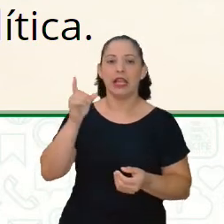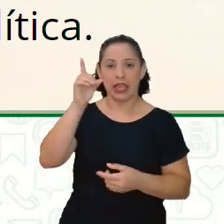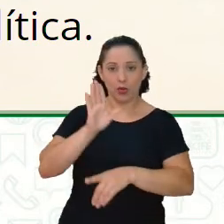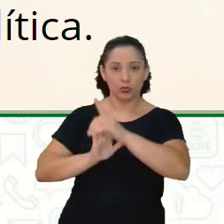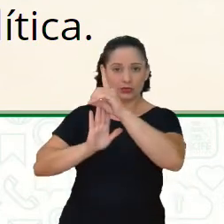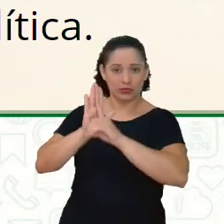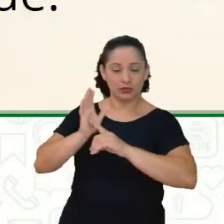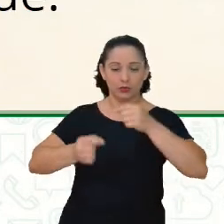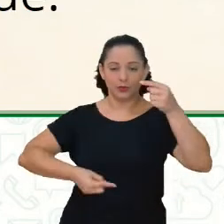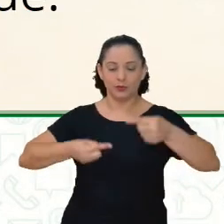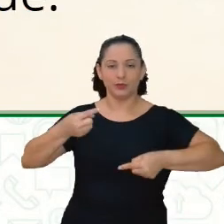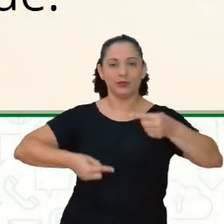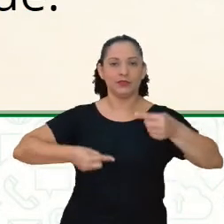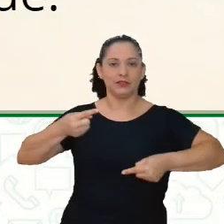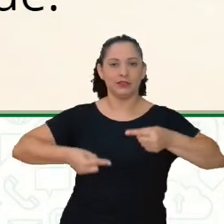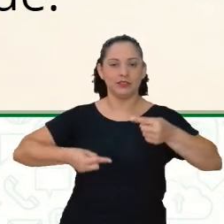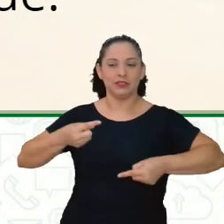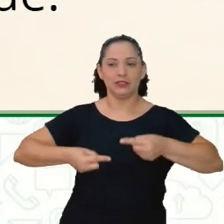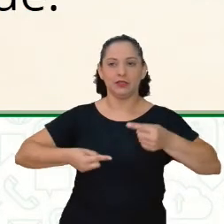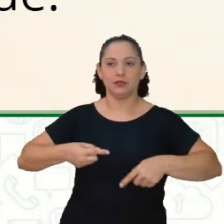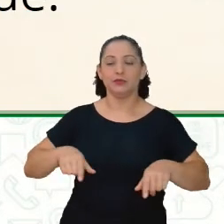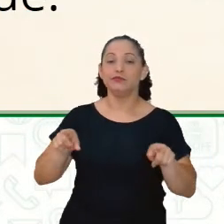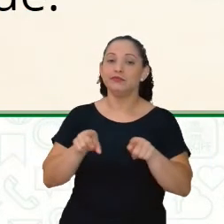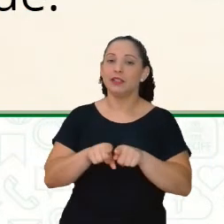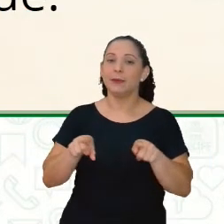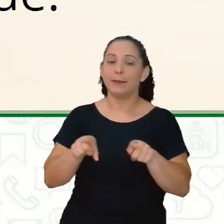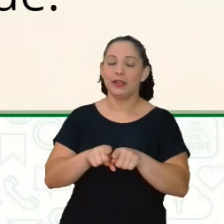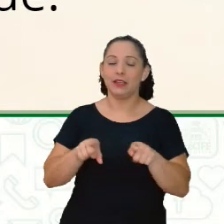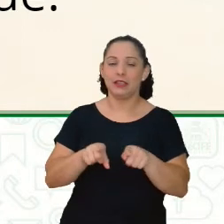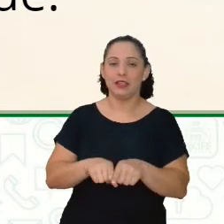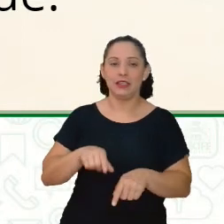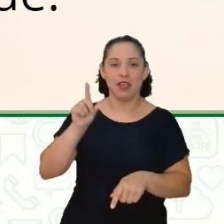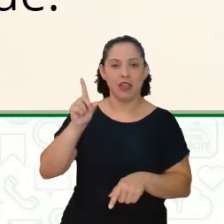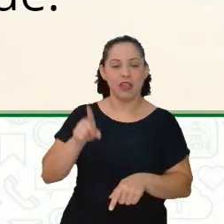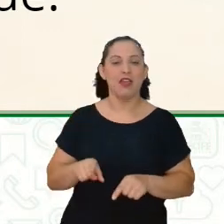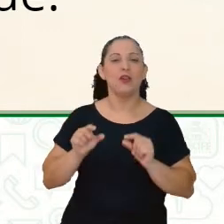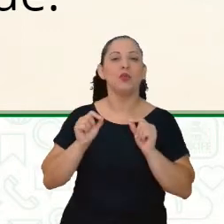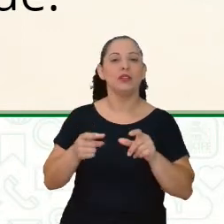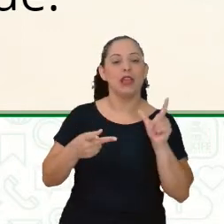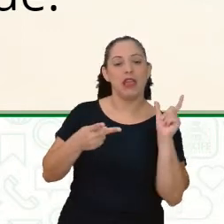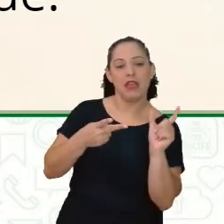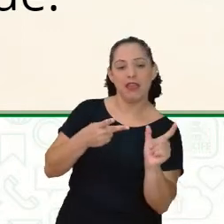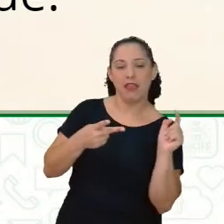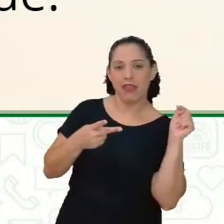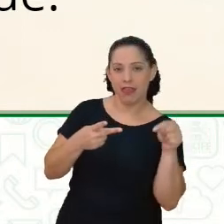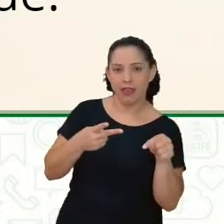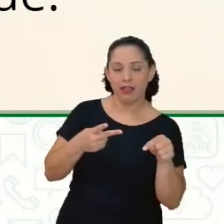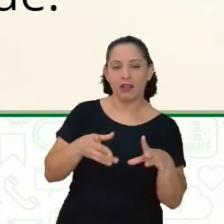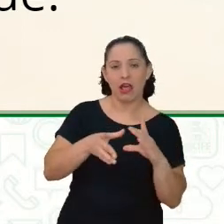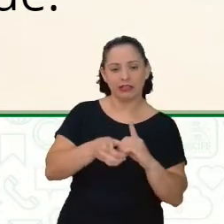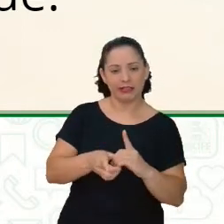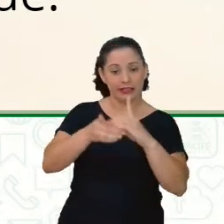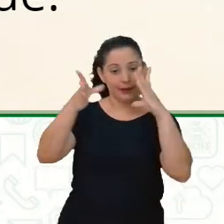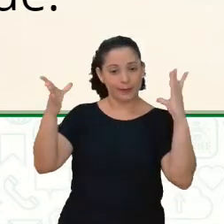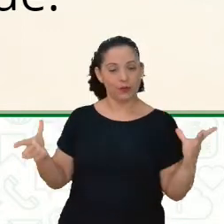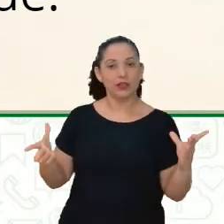de um povo. E ainda sobre a democracia garante a